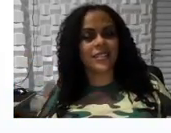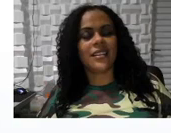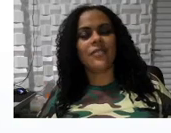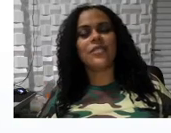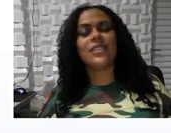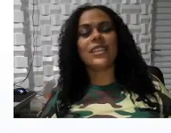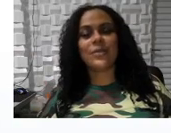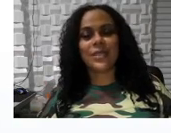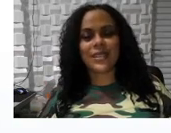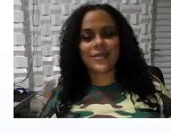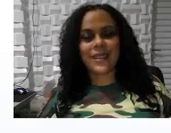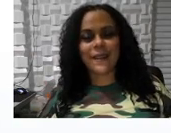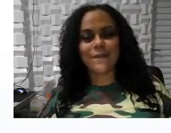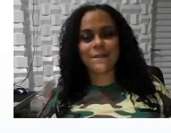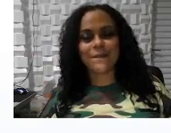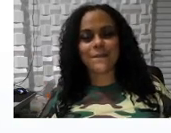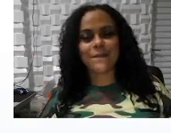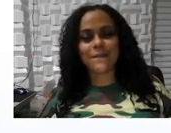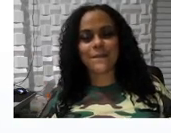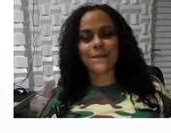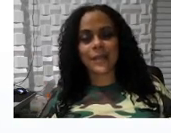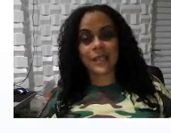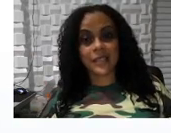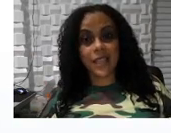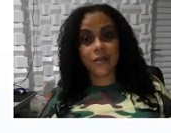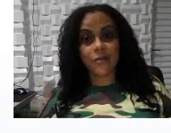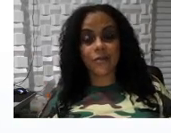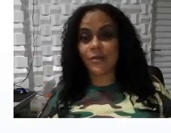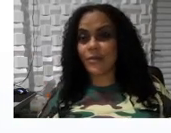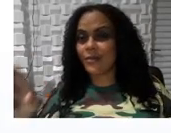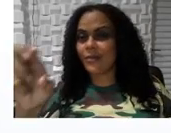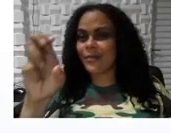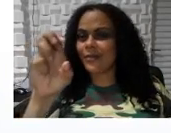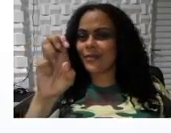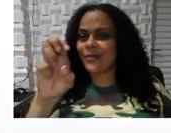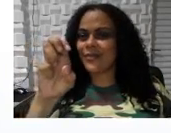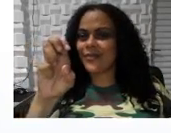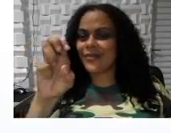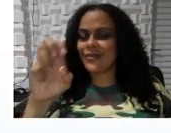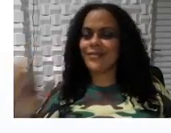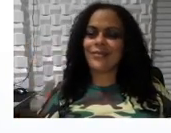você responderia o quê? 5?